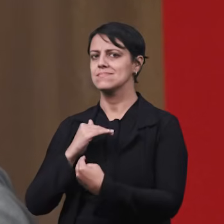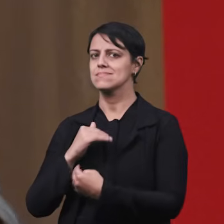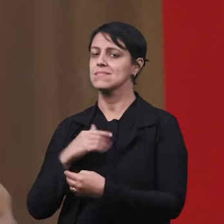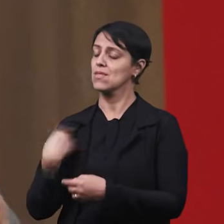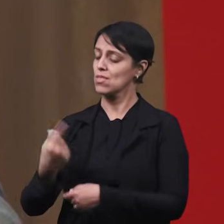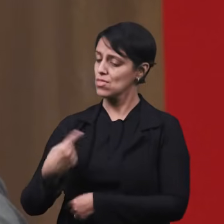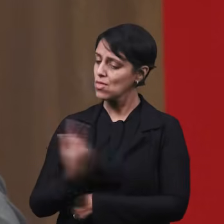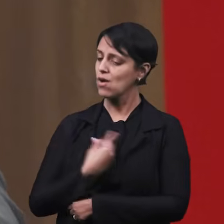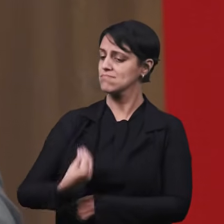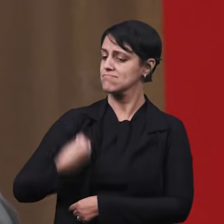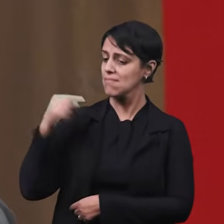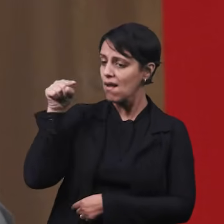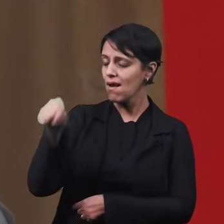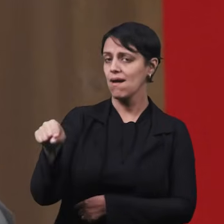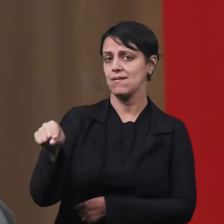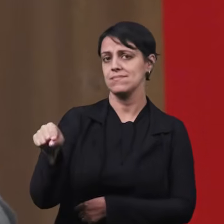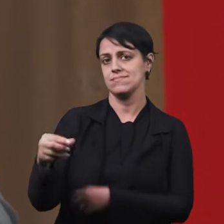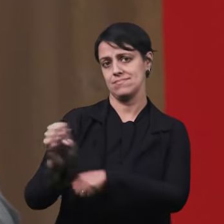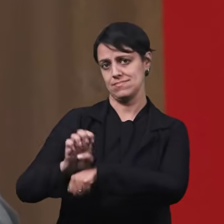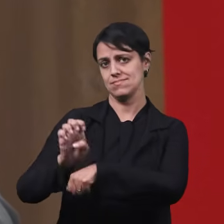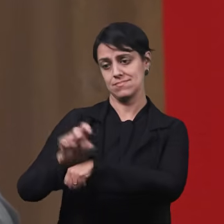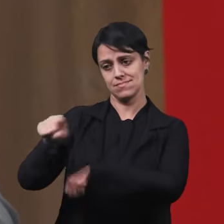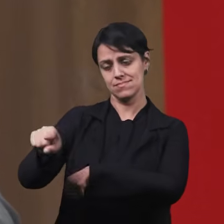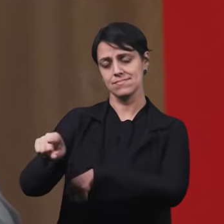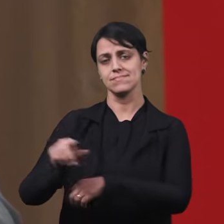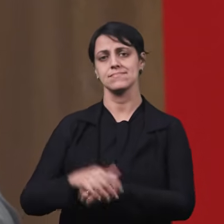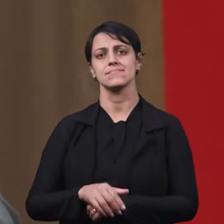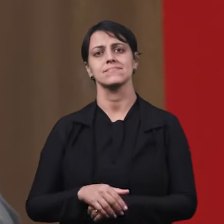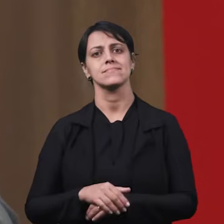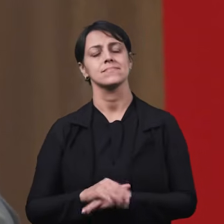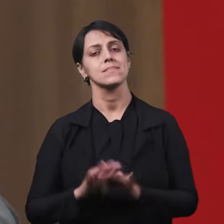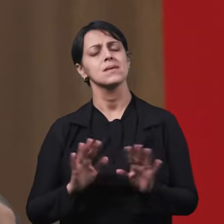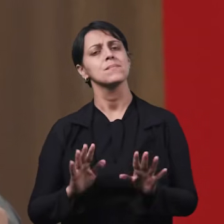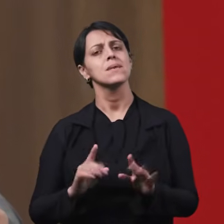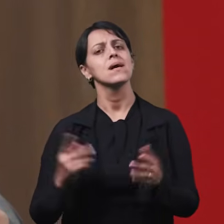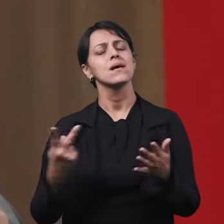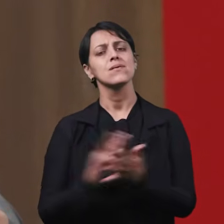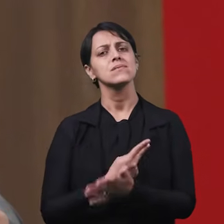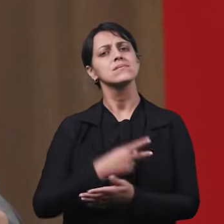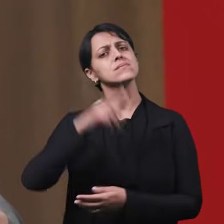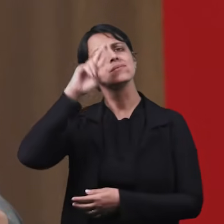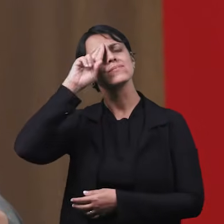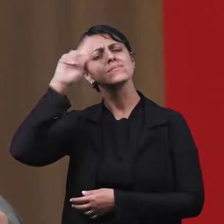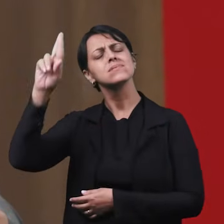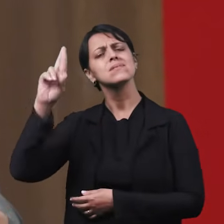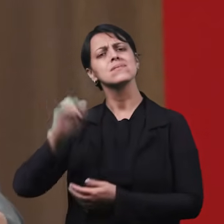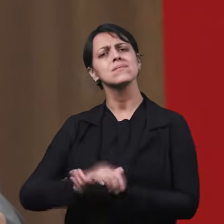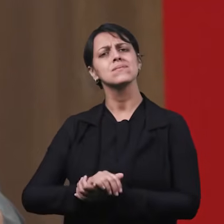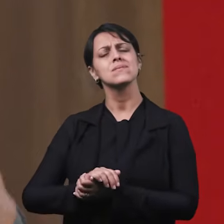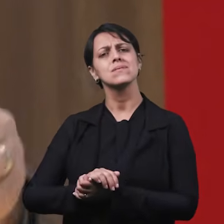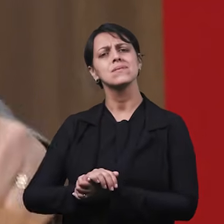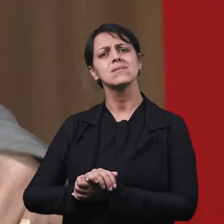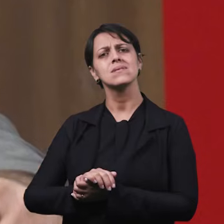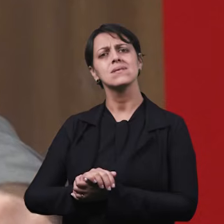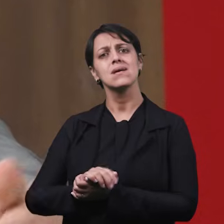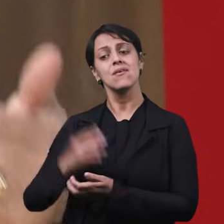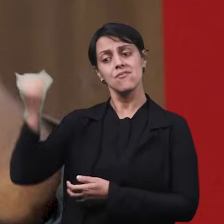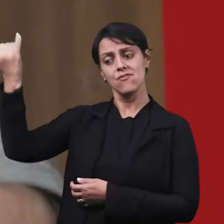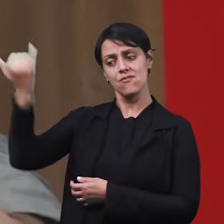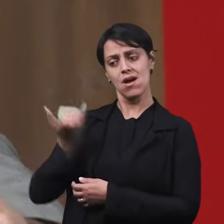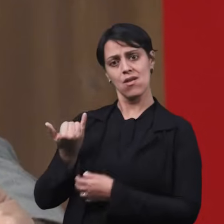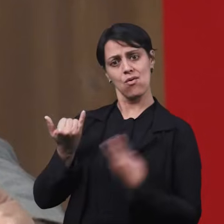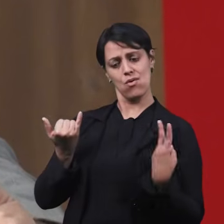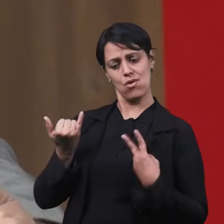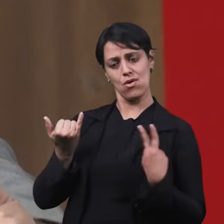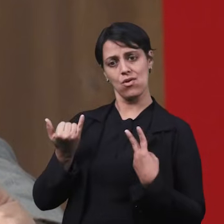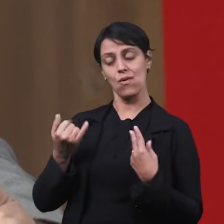estado. Então, vamos viver a vida naquele estado. Mas chegou um dado momento que o Senhor providenciou uma oportunidade e o Senhor nos disse que era